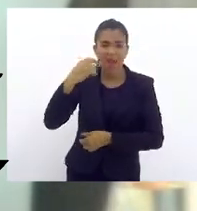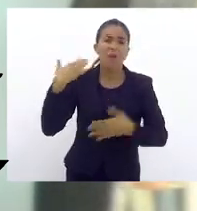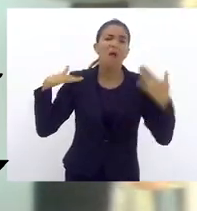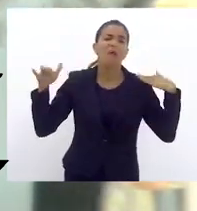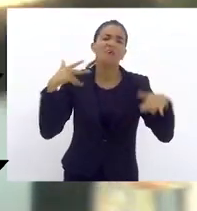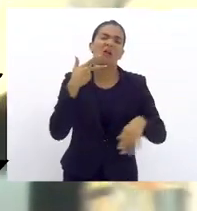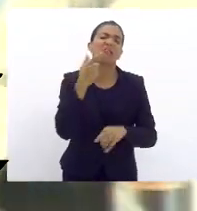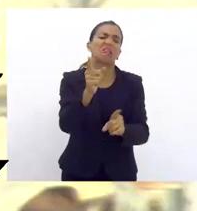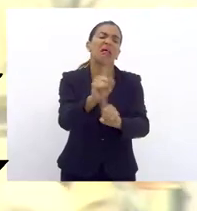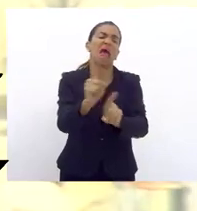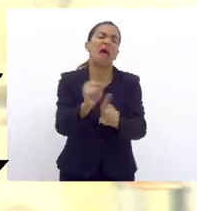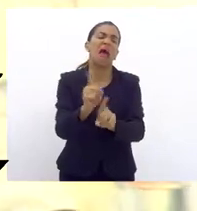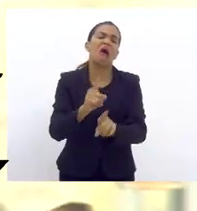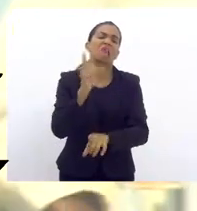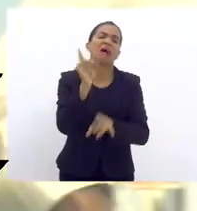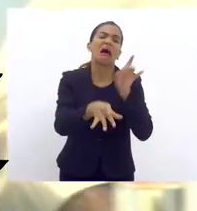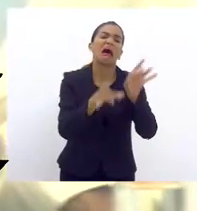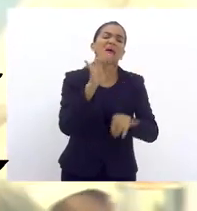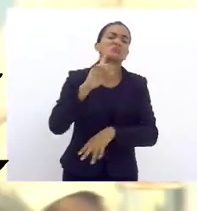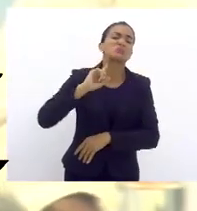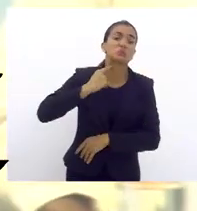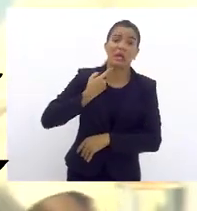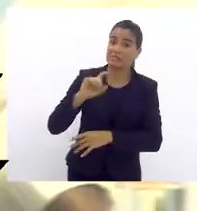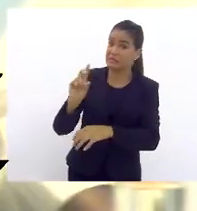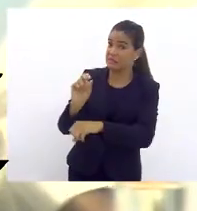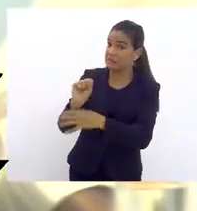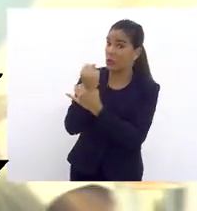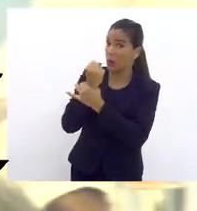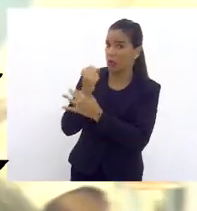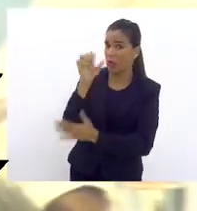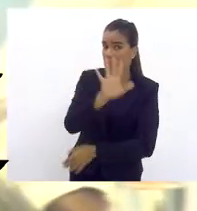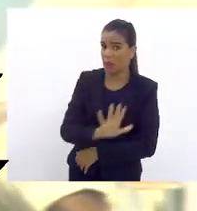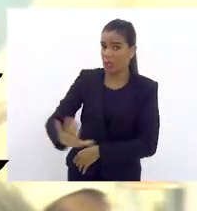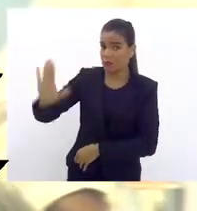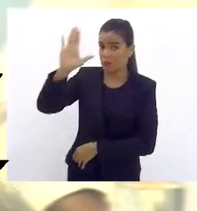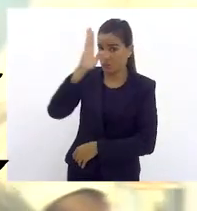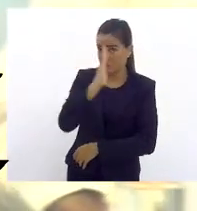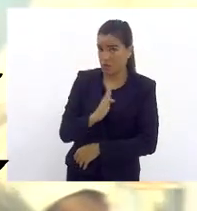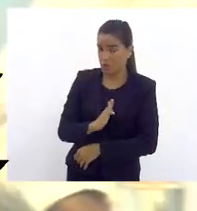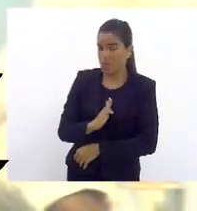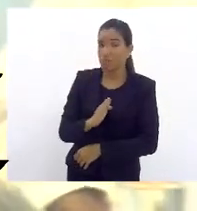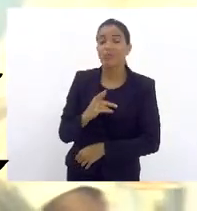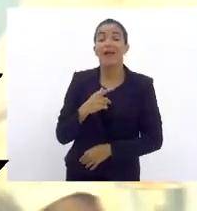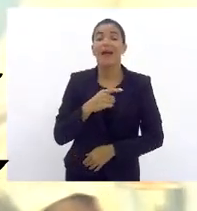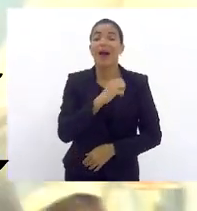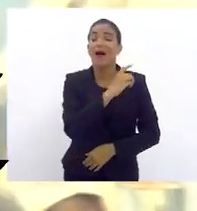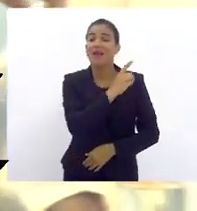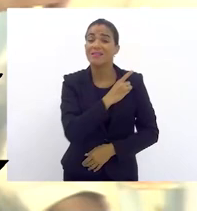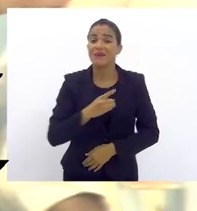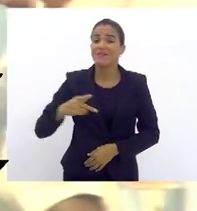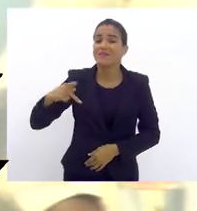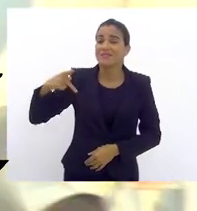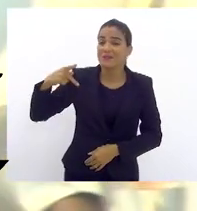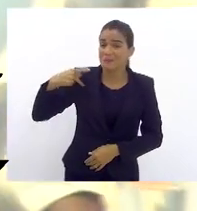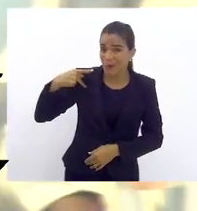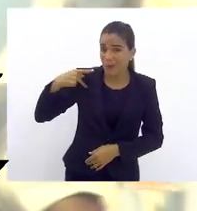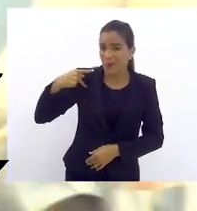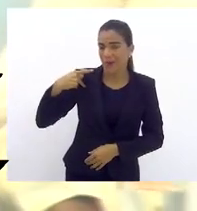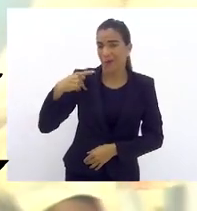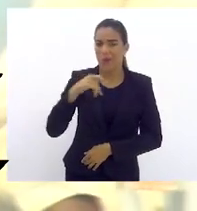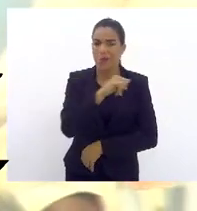não que estavam estragando que era segurança nacional segurança nacional a Defensoria Pública do Rio